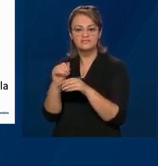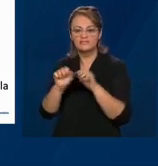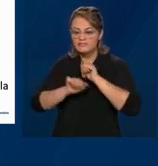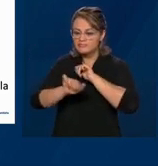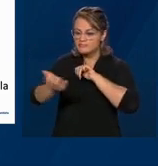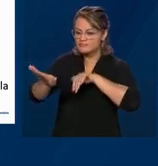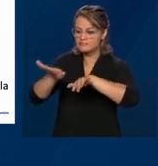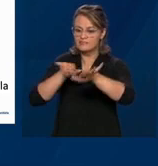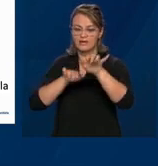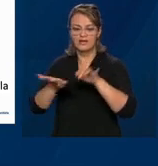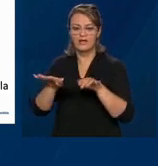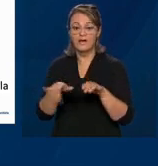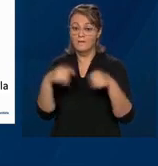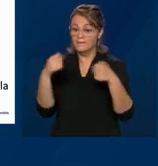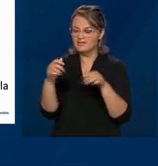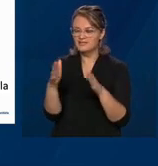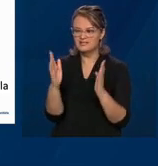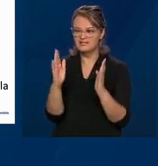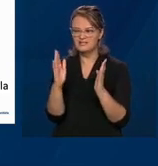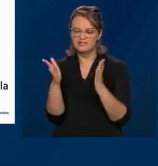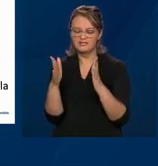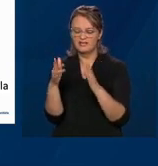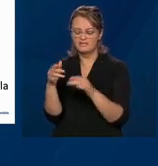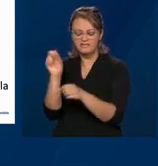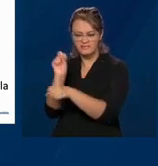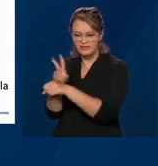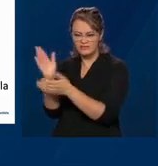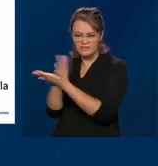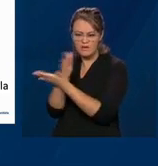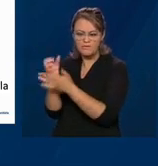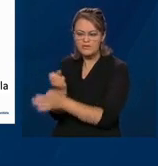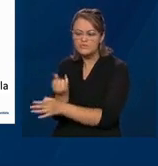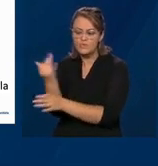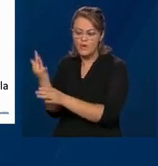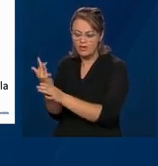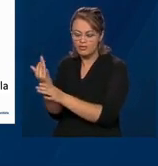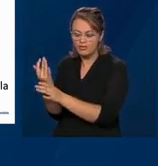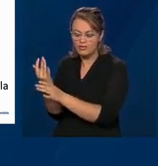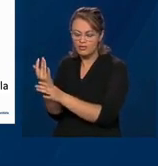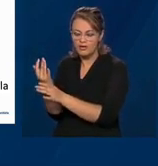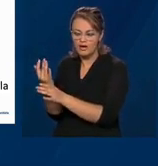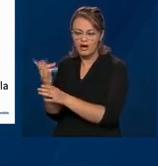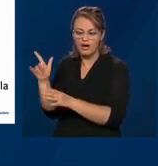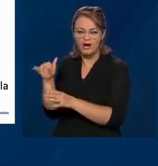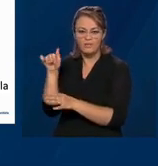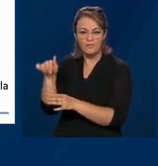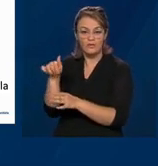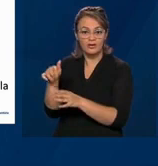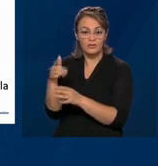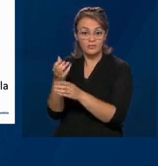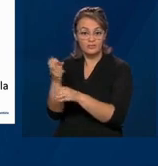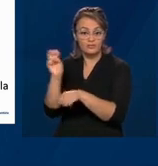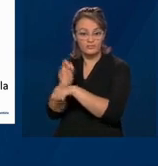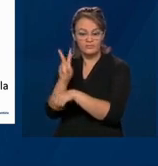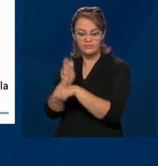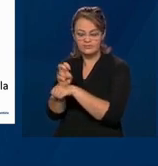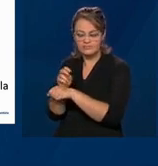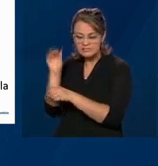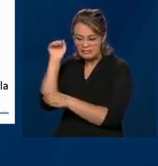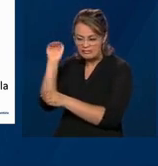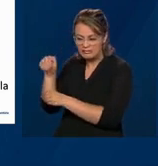seja, precisa ter uma quantidade mínima de vírus para que quando esse vírus for inoculado nas